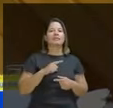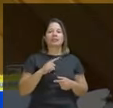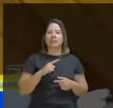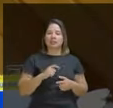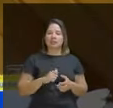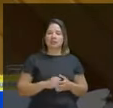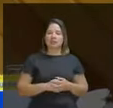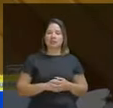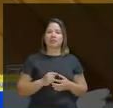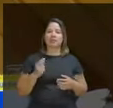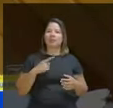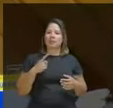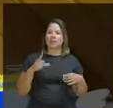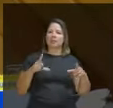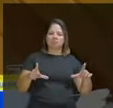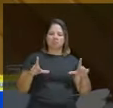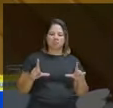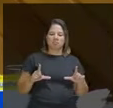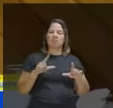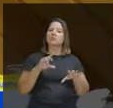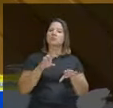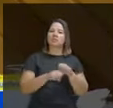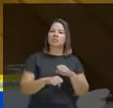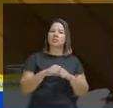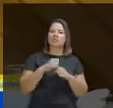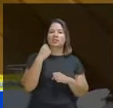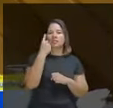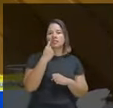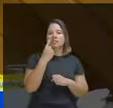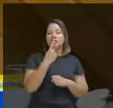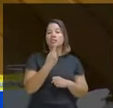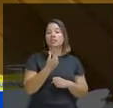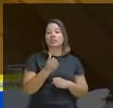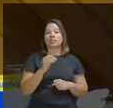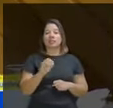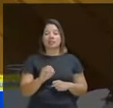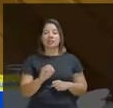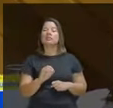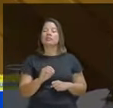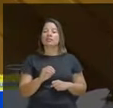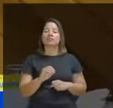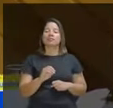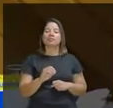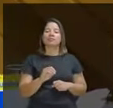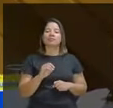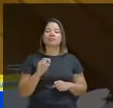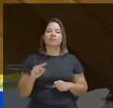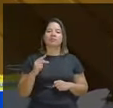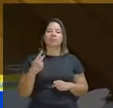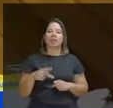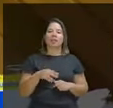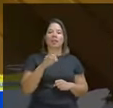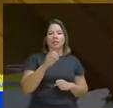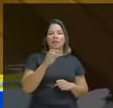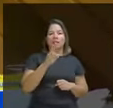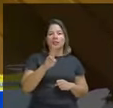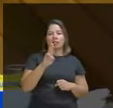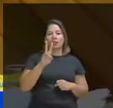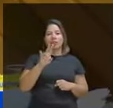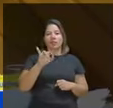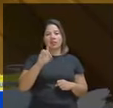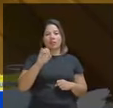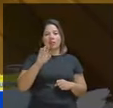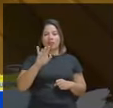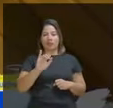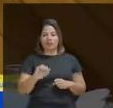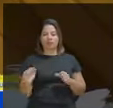Ele possui uma certificação de mais de 160 horas em ouvidoria, concedido pela Ouvidoria Geral da União, em parceria com a